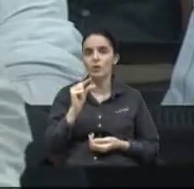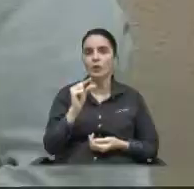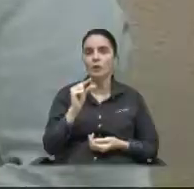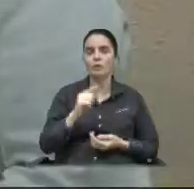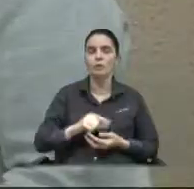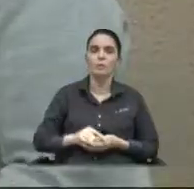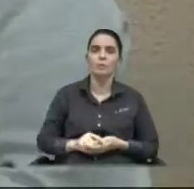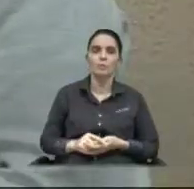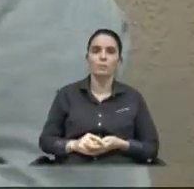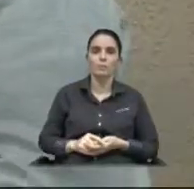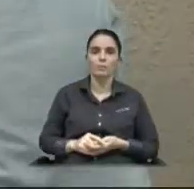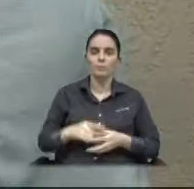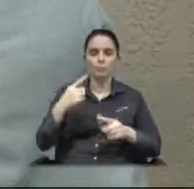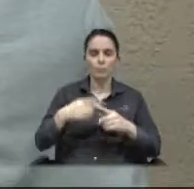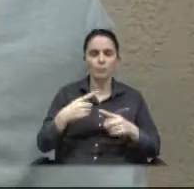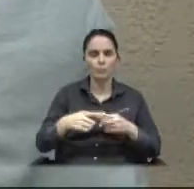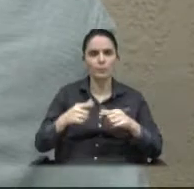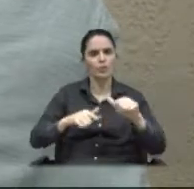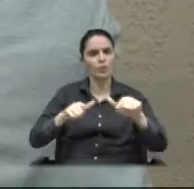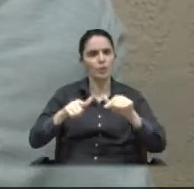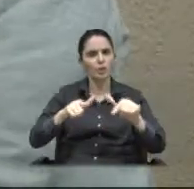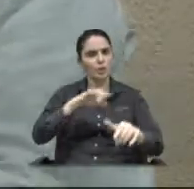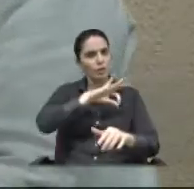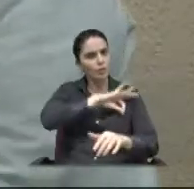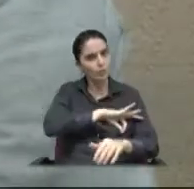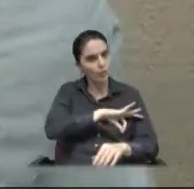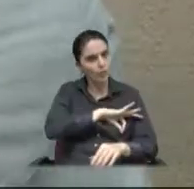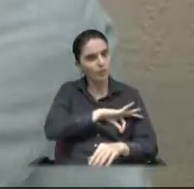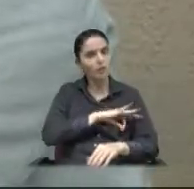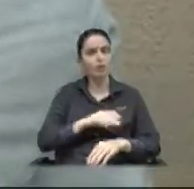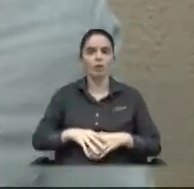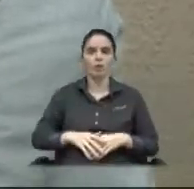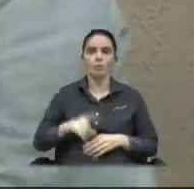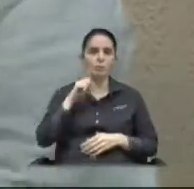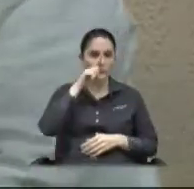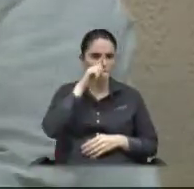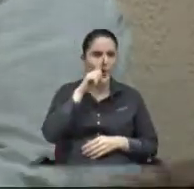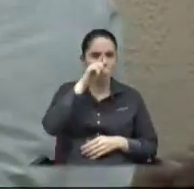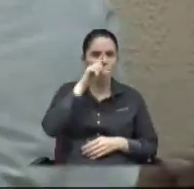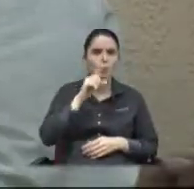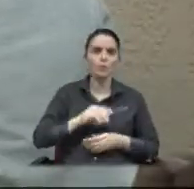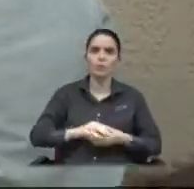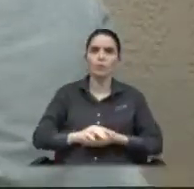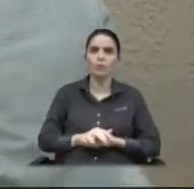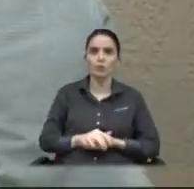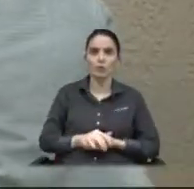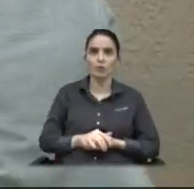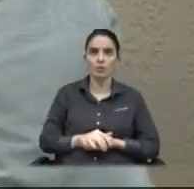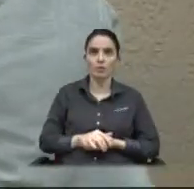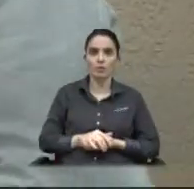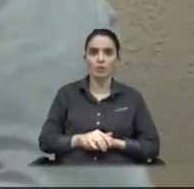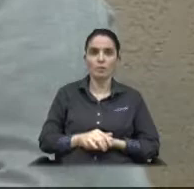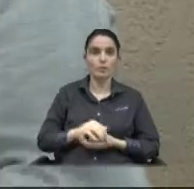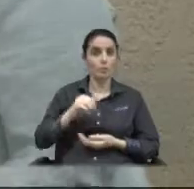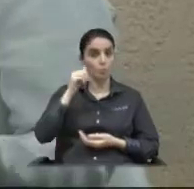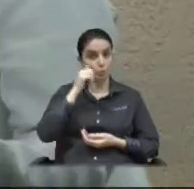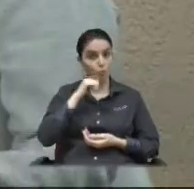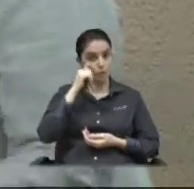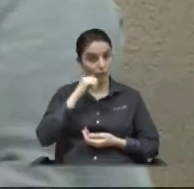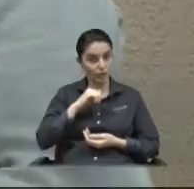tarefa árdua que todos desenvolvem e mulher em especial